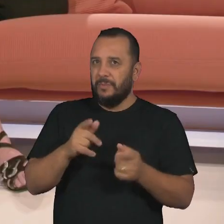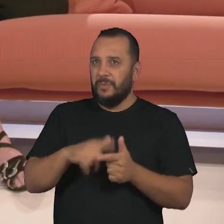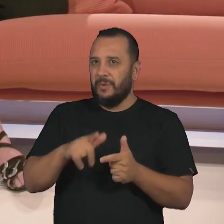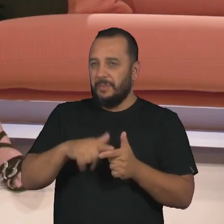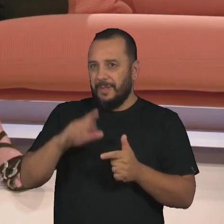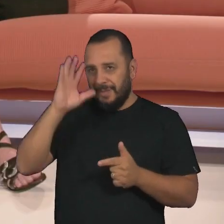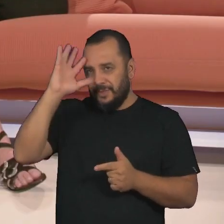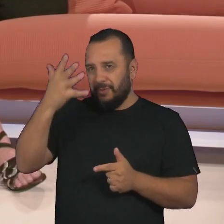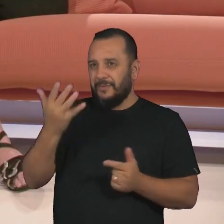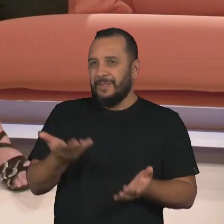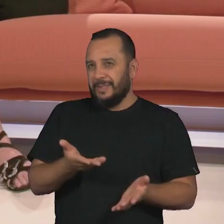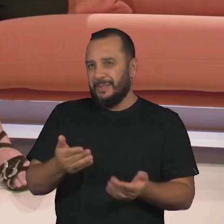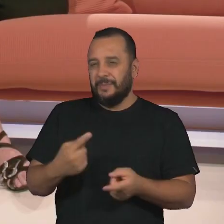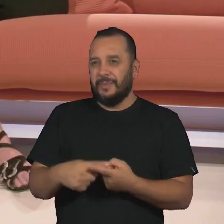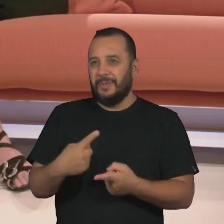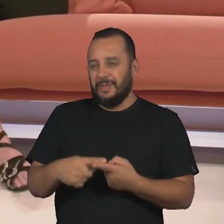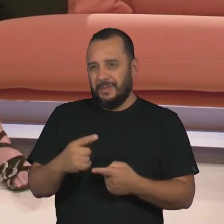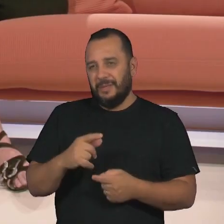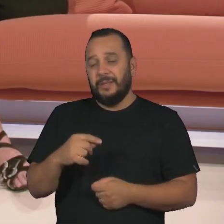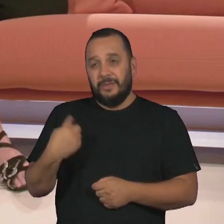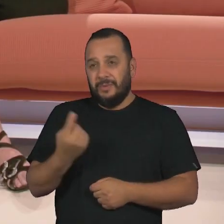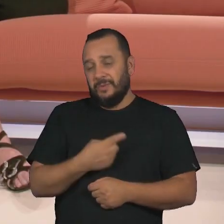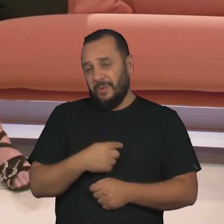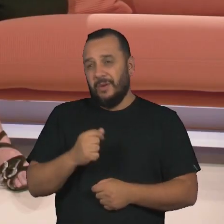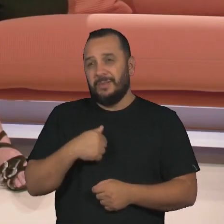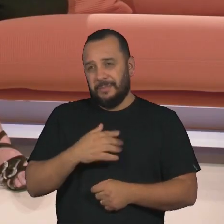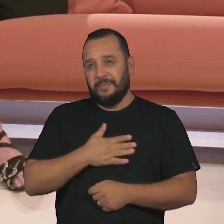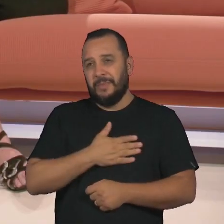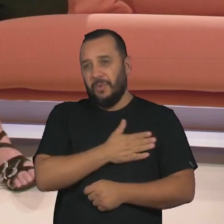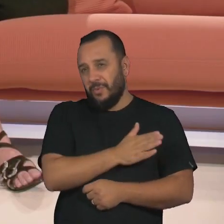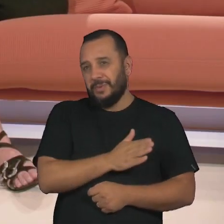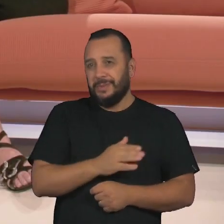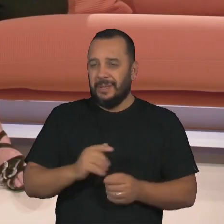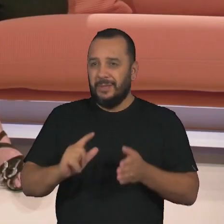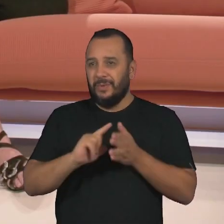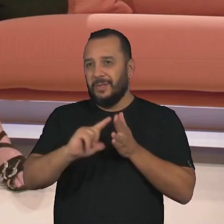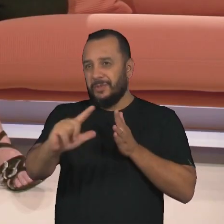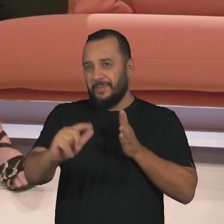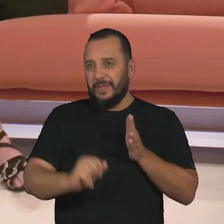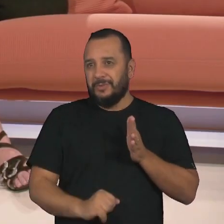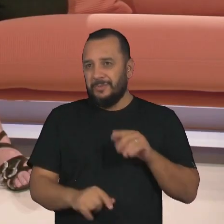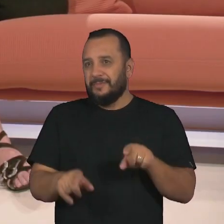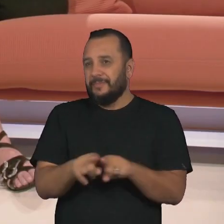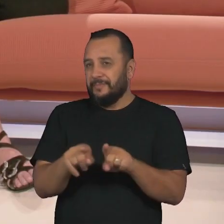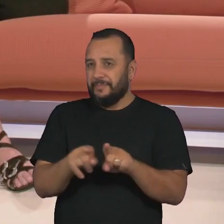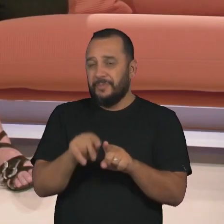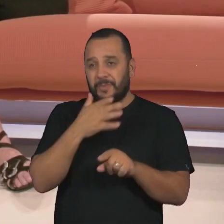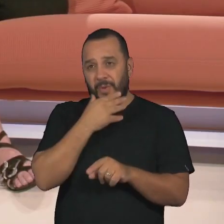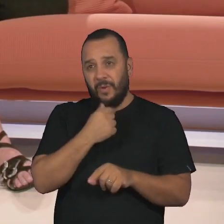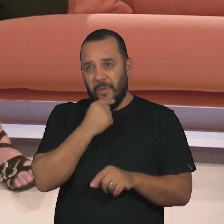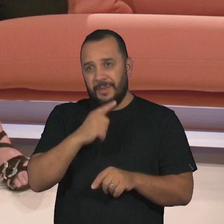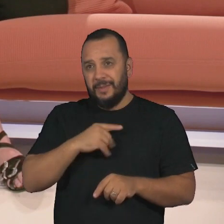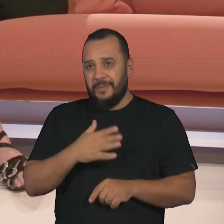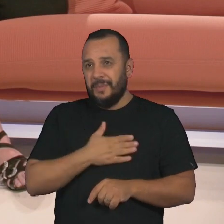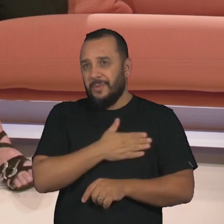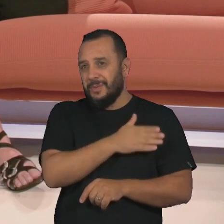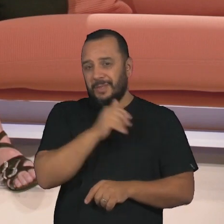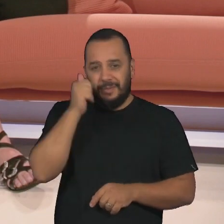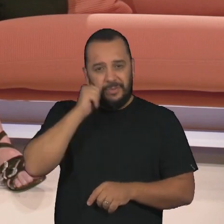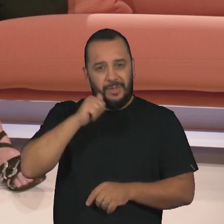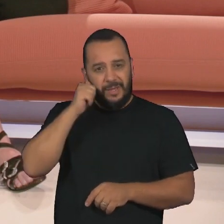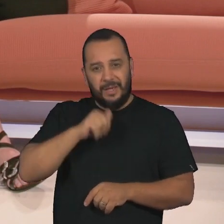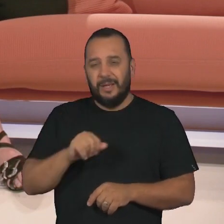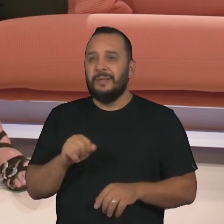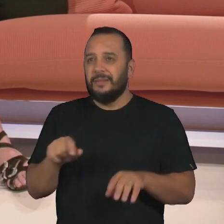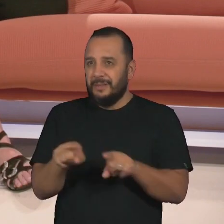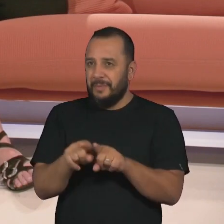Pelo preconceito que o Ocidente tem com o Oriente, pelo preconceito que os homens têm com as mulheres, e